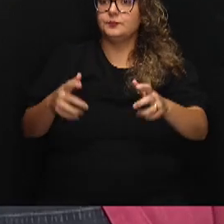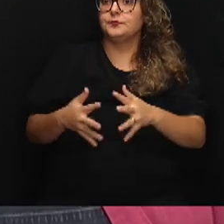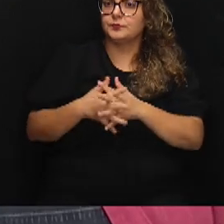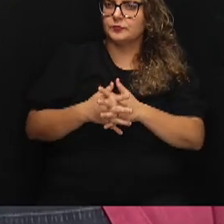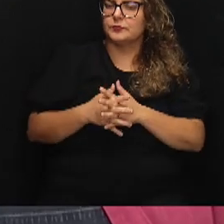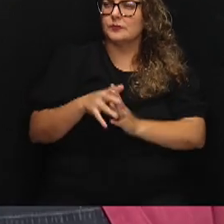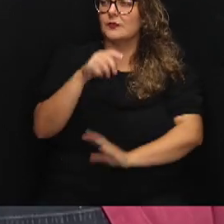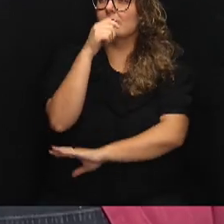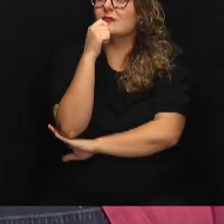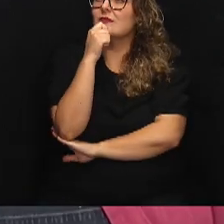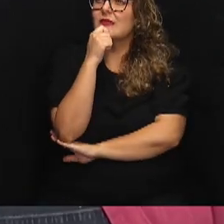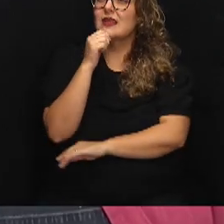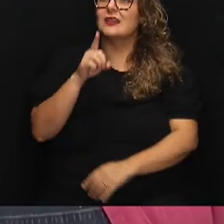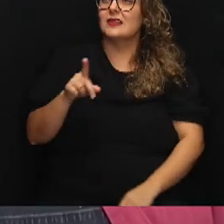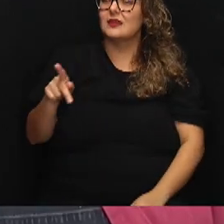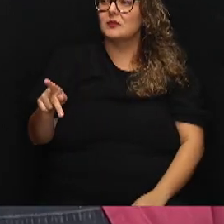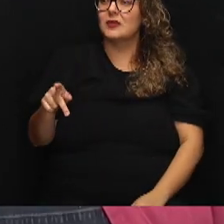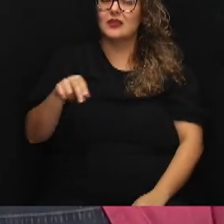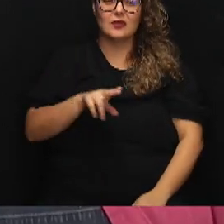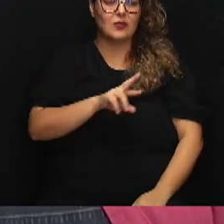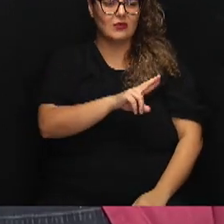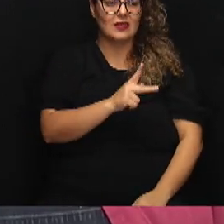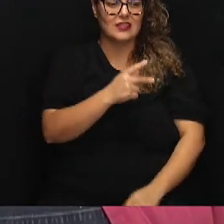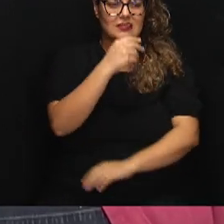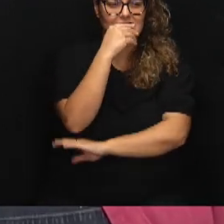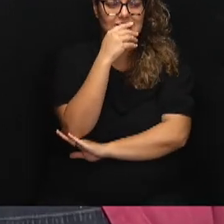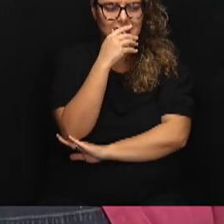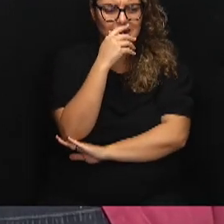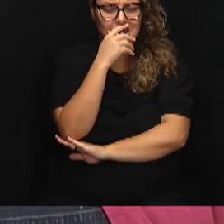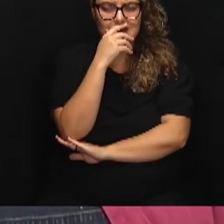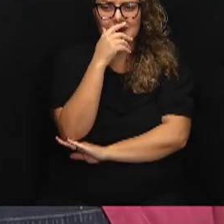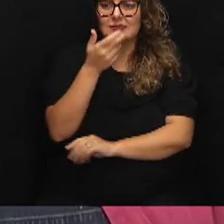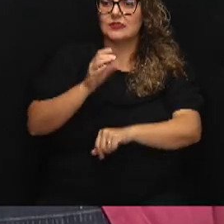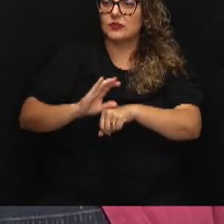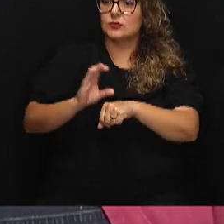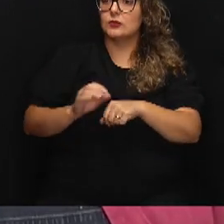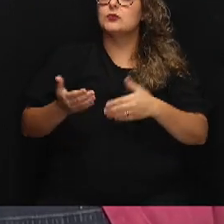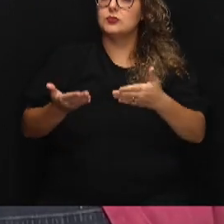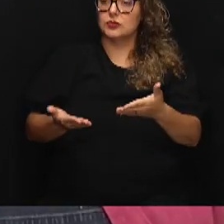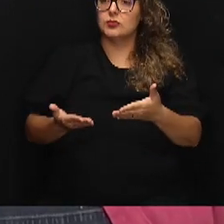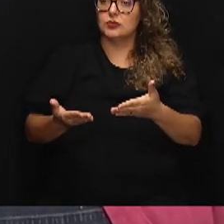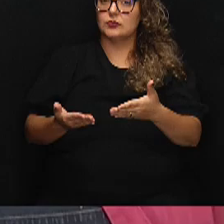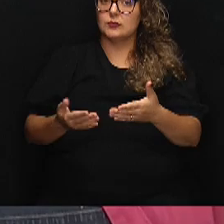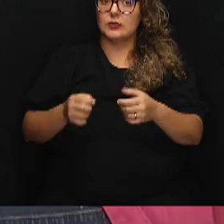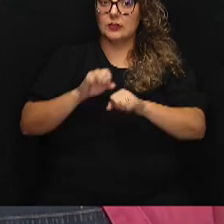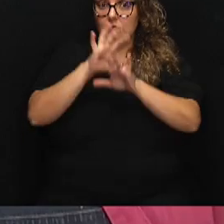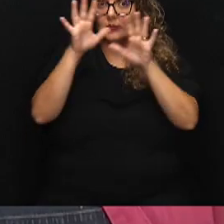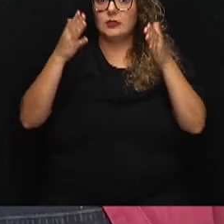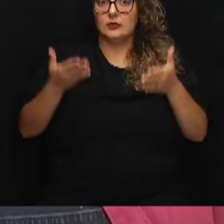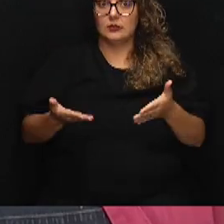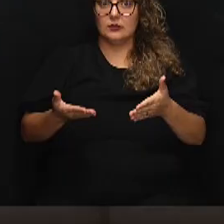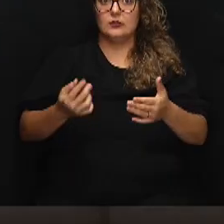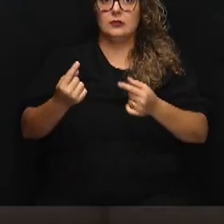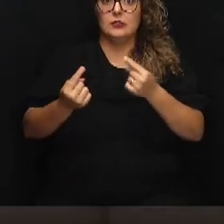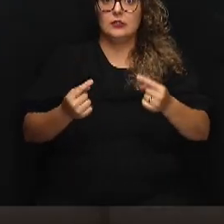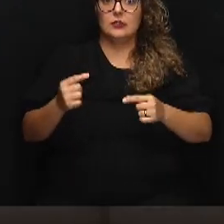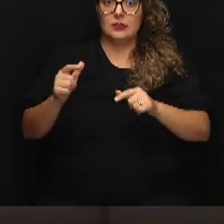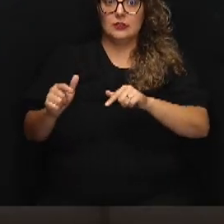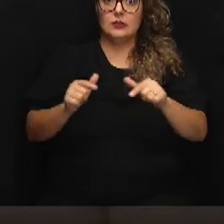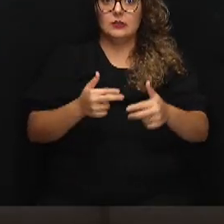Poxa, é departamento pessoal ou é recursos humanos? E o curso acho que vem justamente para isso, né? Para colocar cada peça em seu